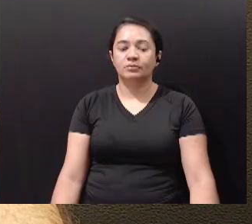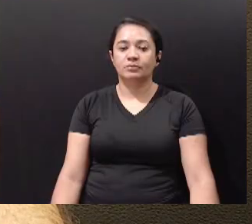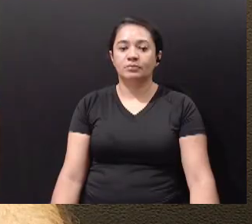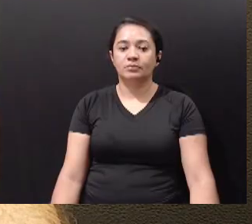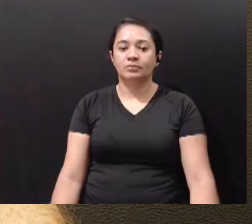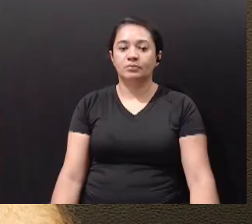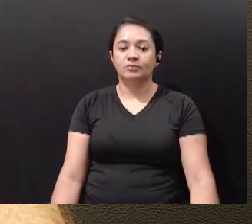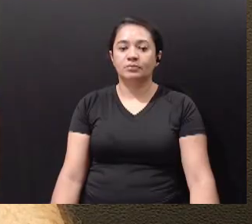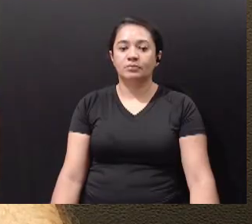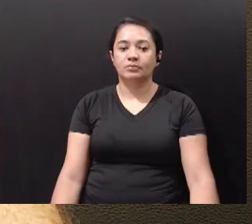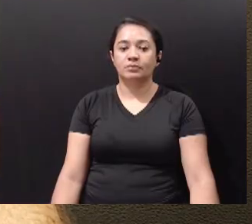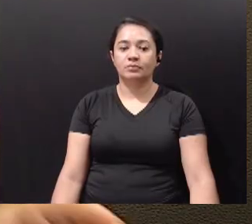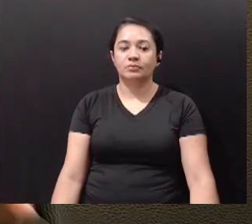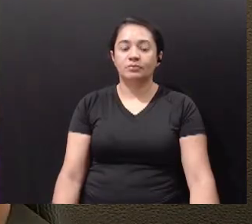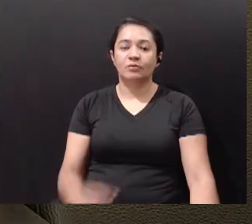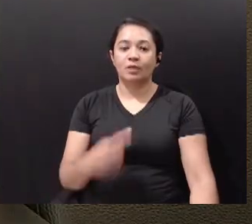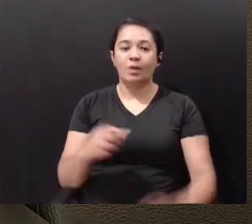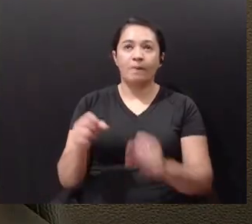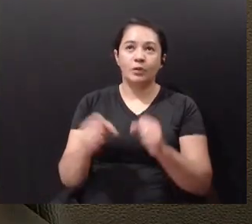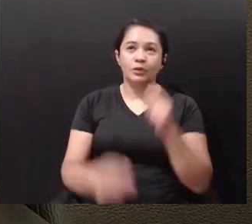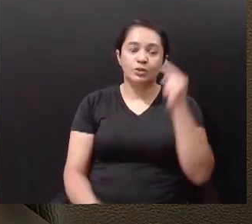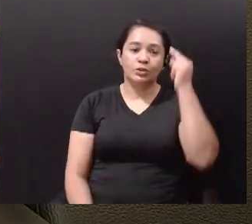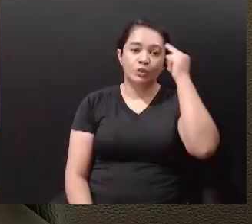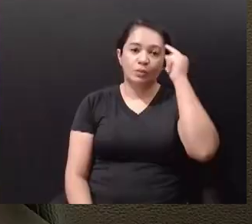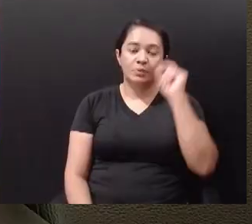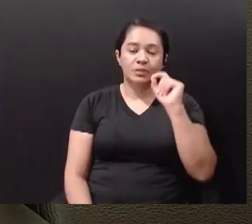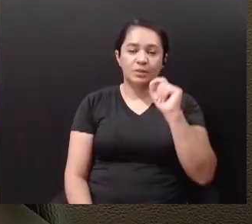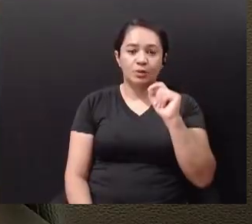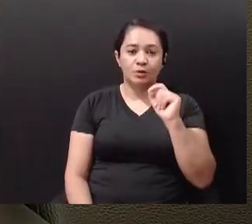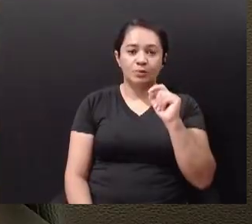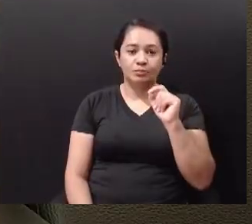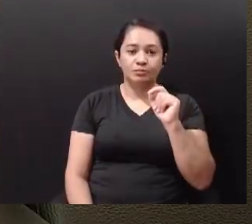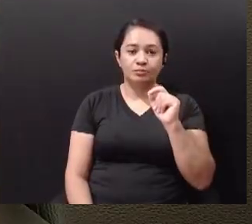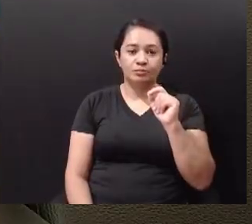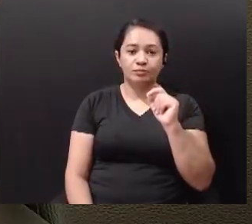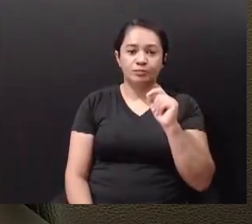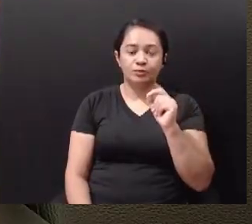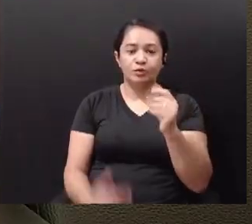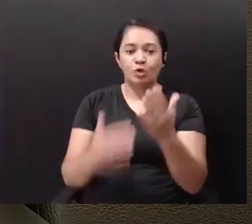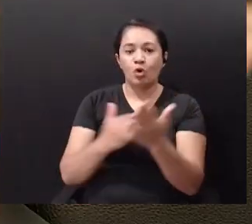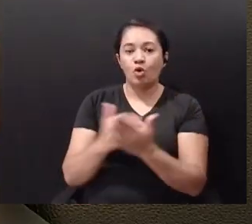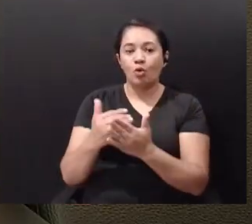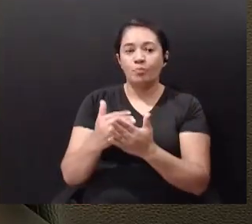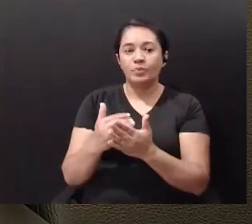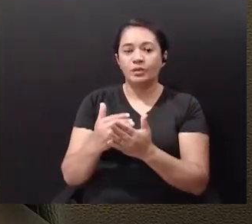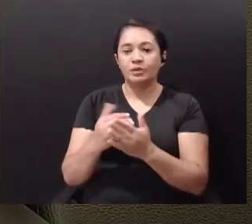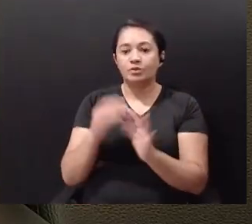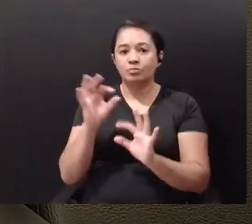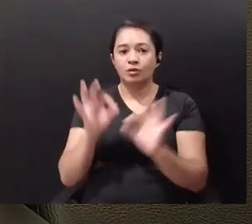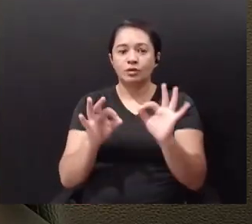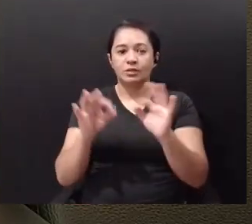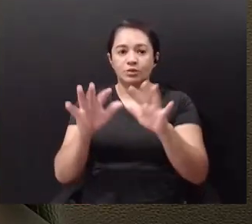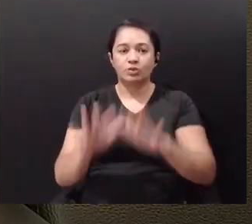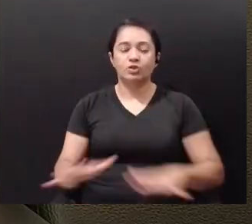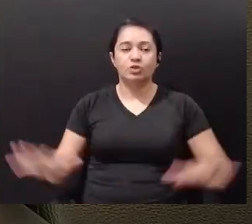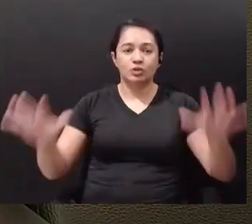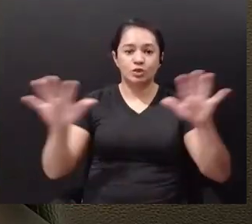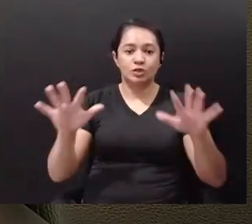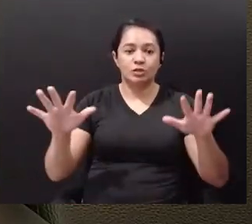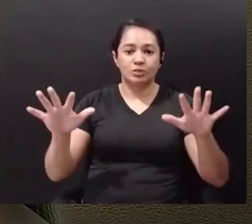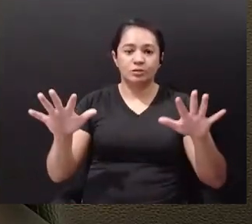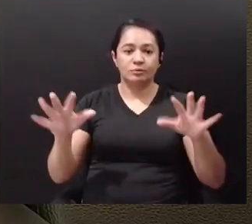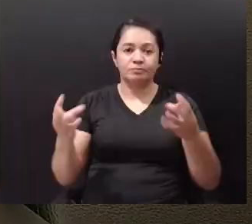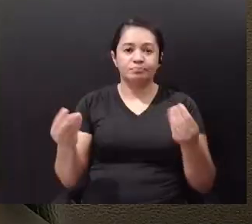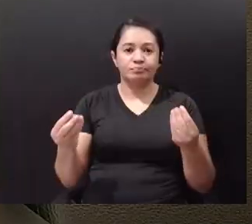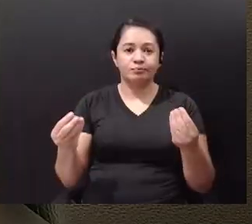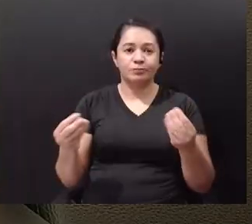A gente pode pensar, na verdade, no início de uma reordenação geral do funcionamento